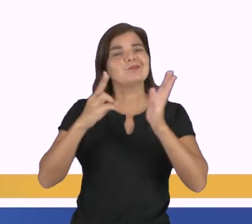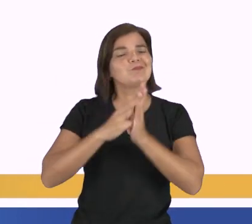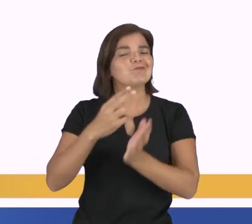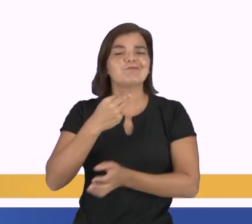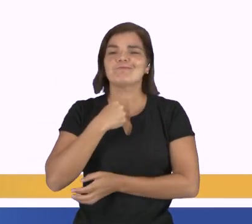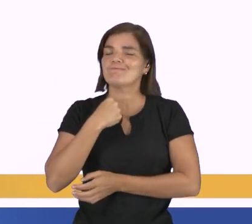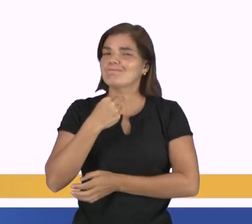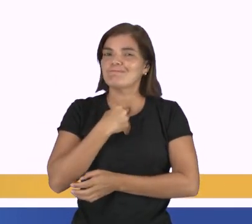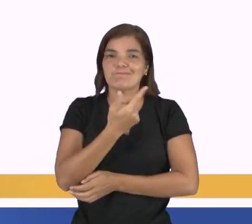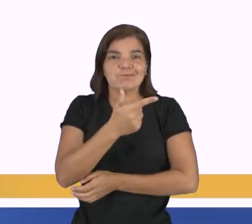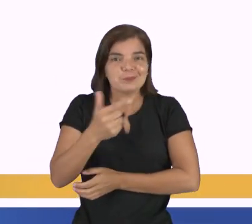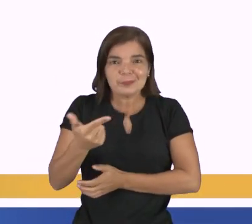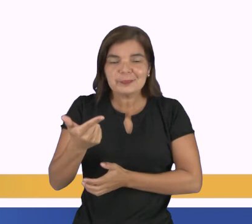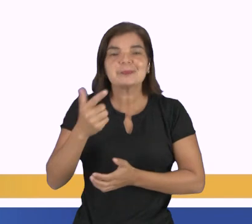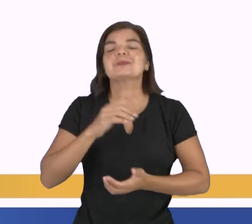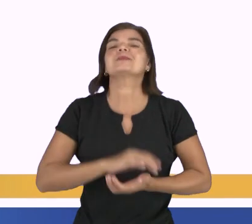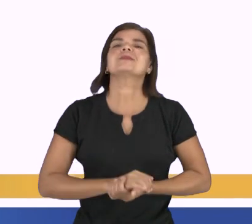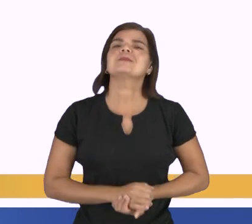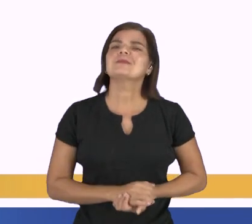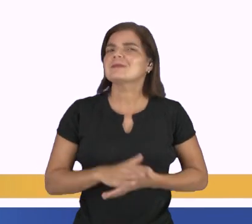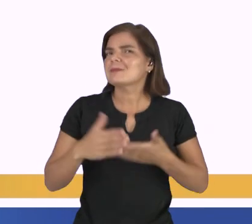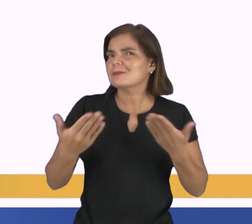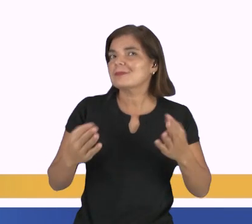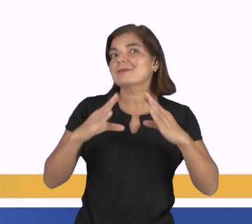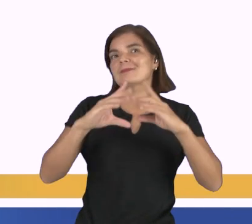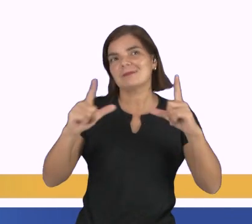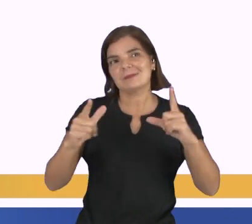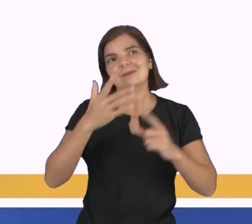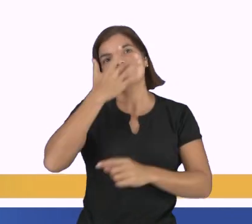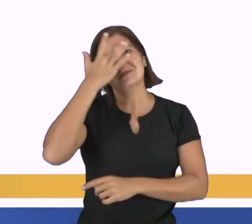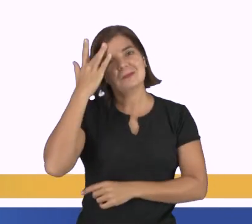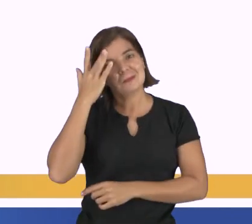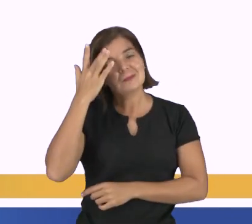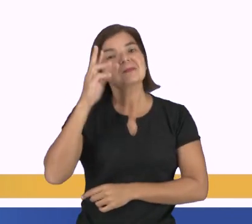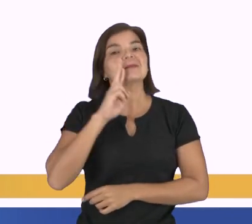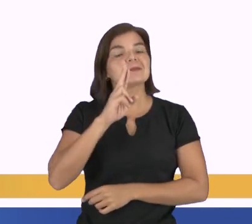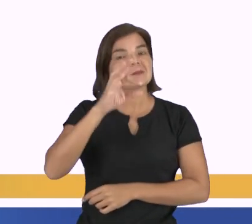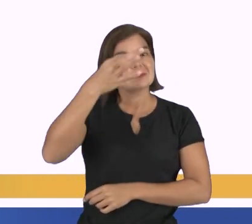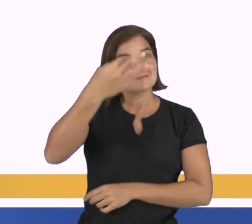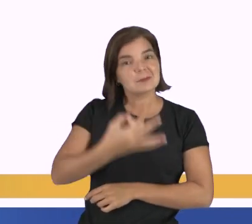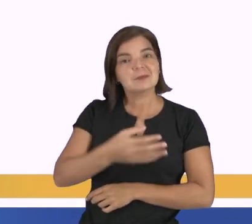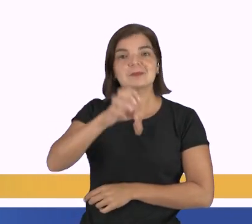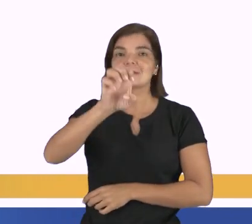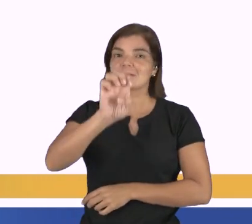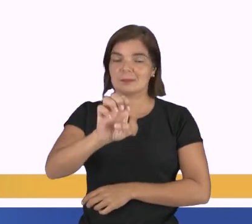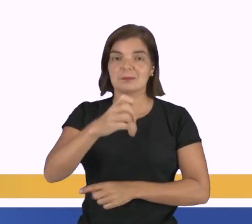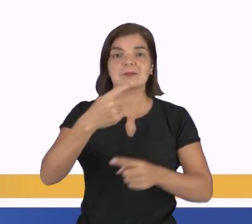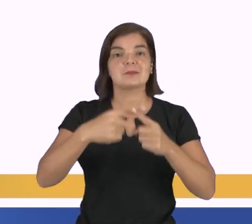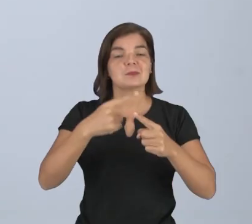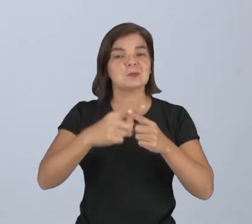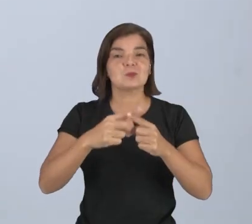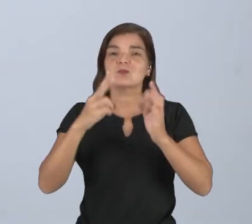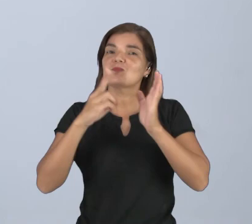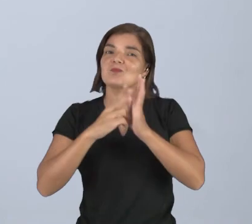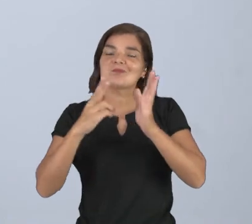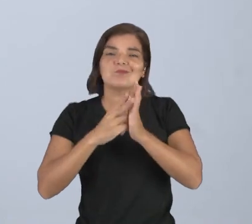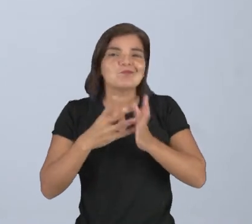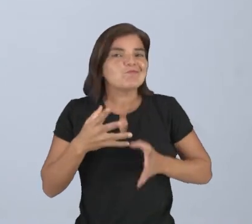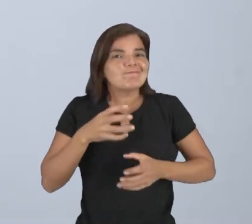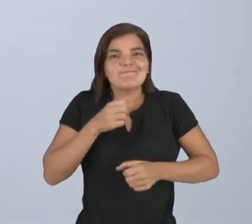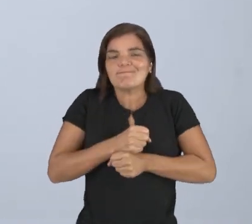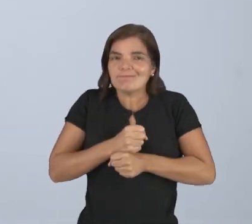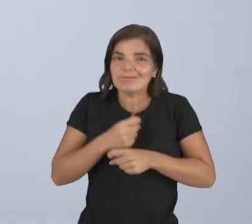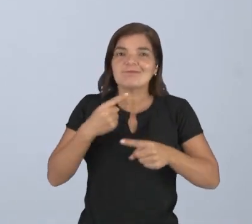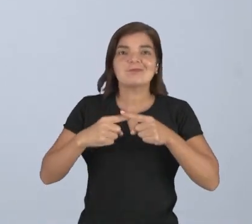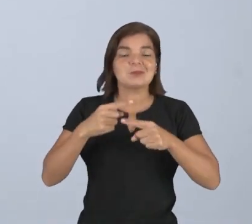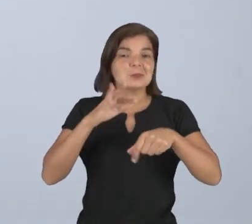não possuíam anticorpos. Então, claro, né, pessoal, como eu disse, questão correta A, né, os indígenas não eram preparados